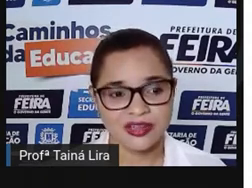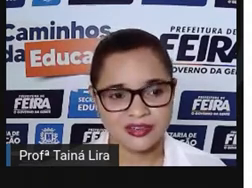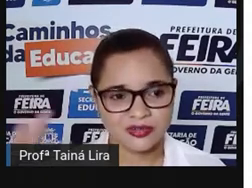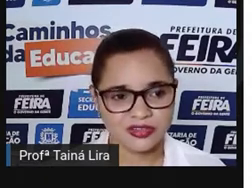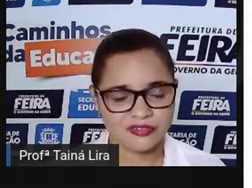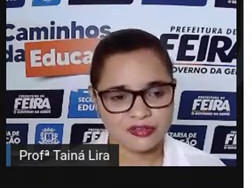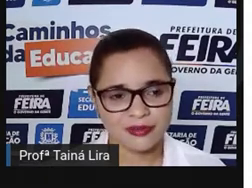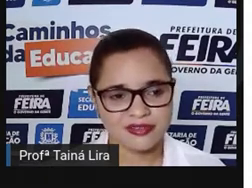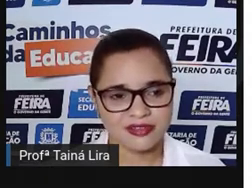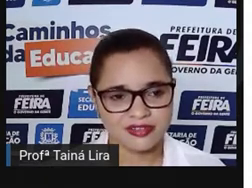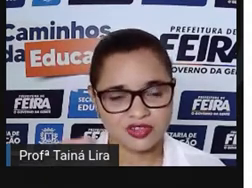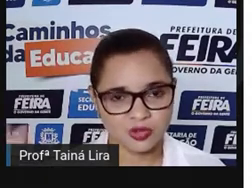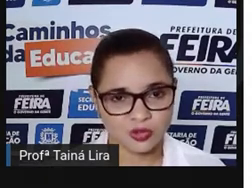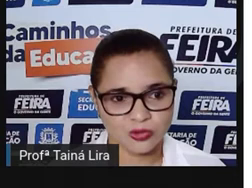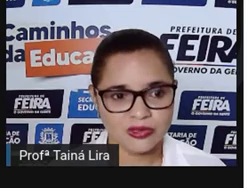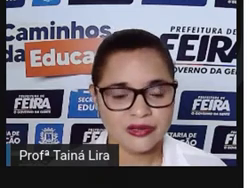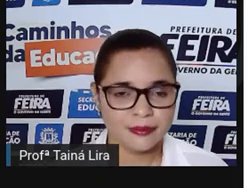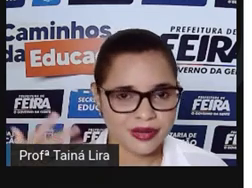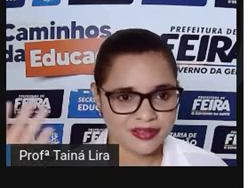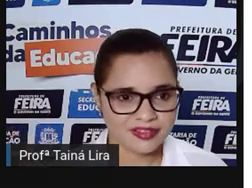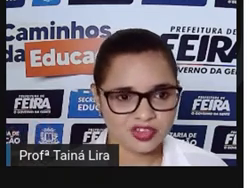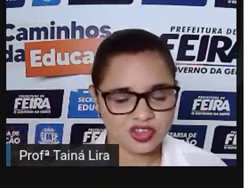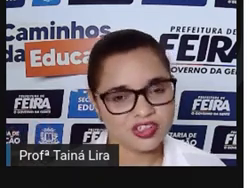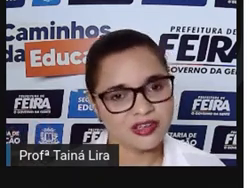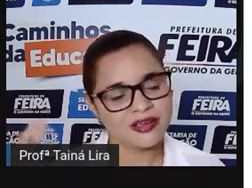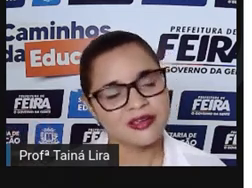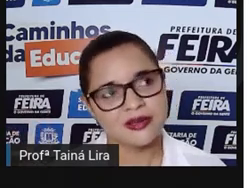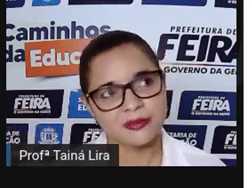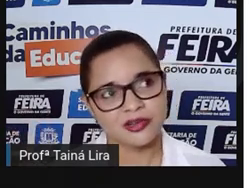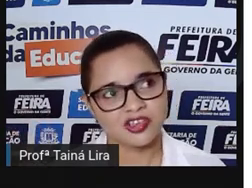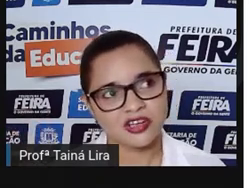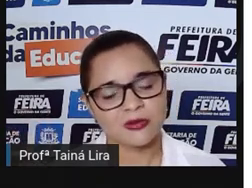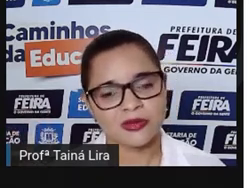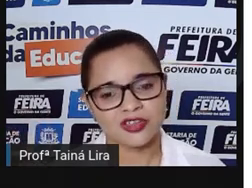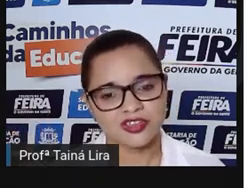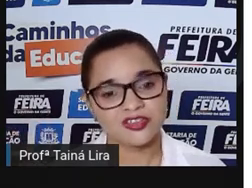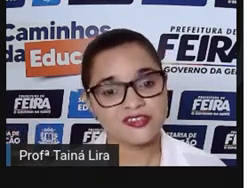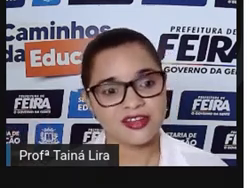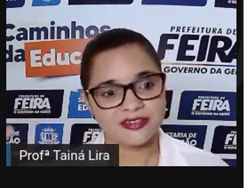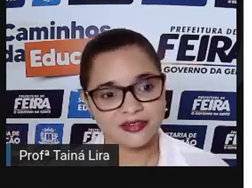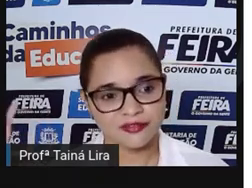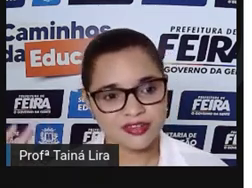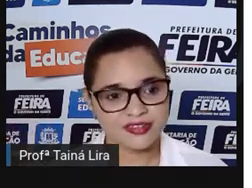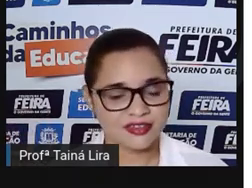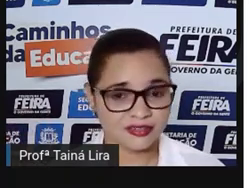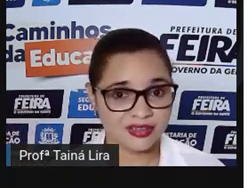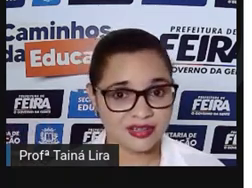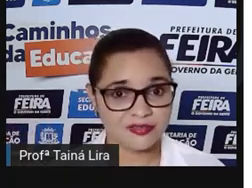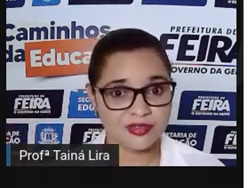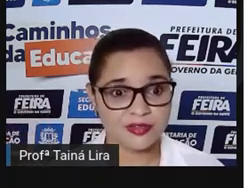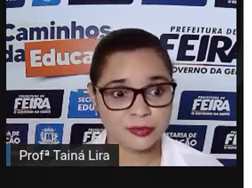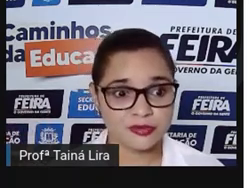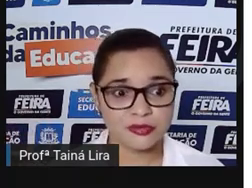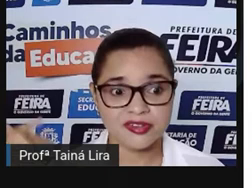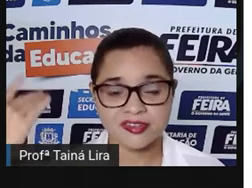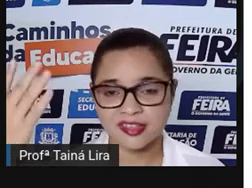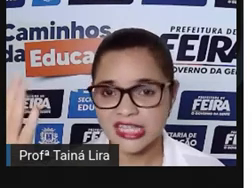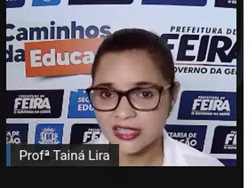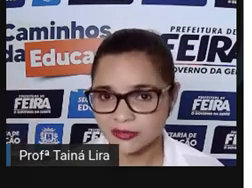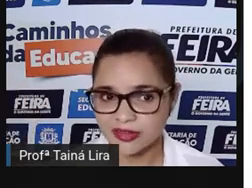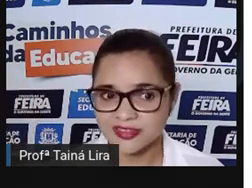no estádio que tivesse passando esse jogo para assistir, né? Porque geralmente, antes aí da invenção da televisão, as